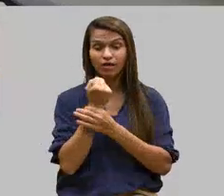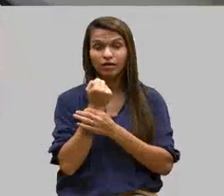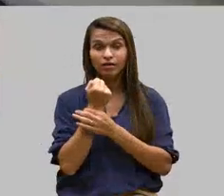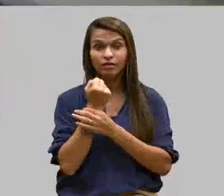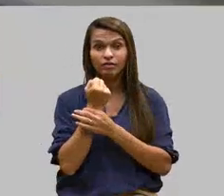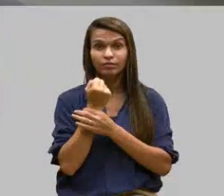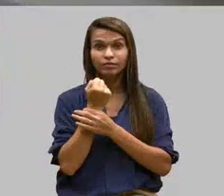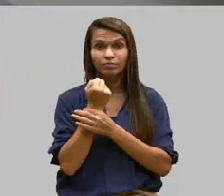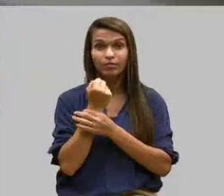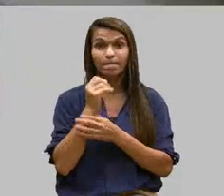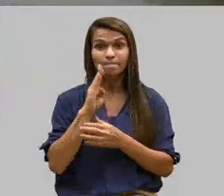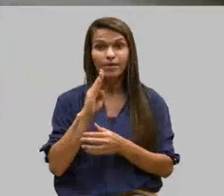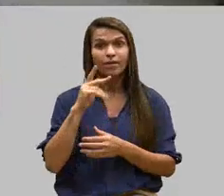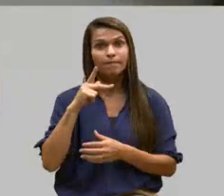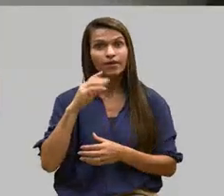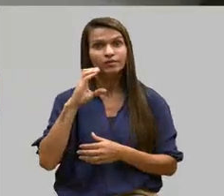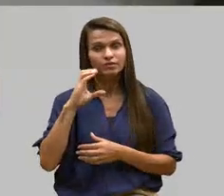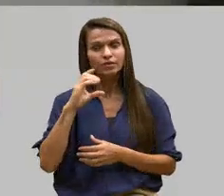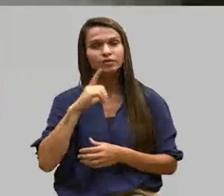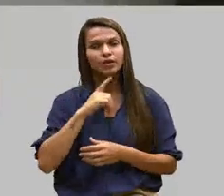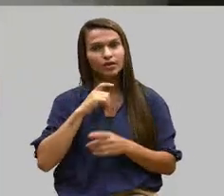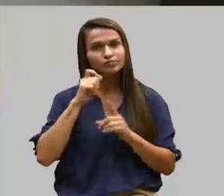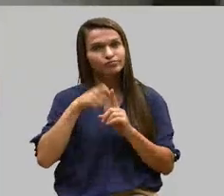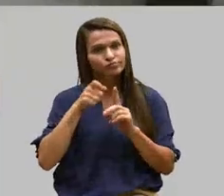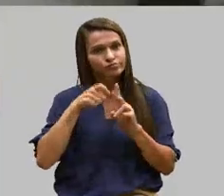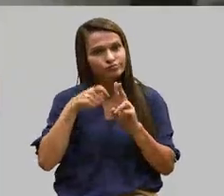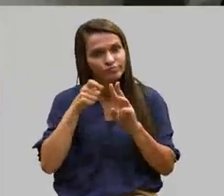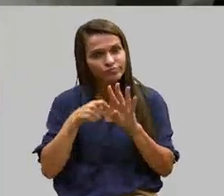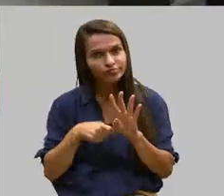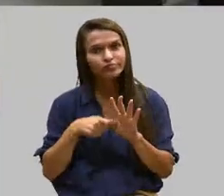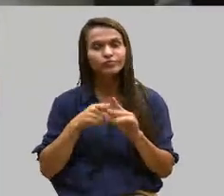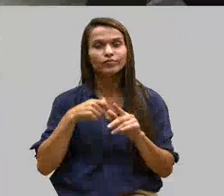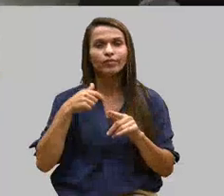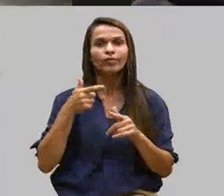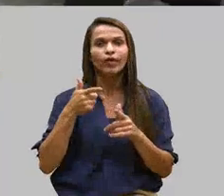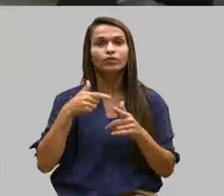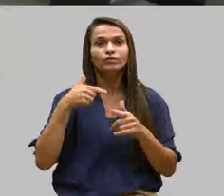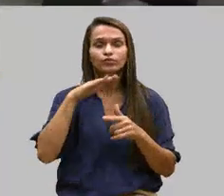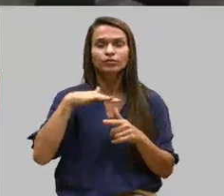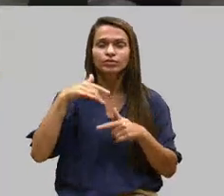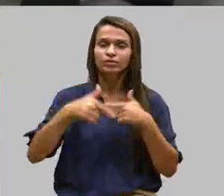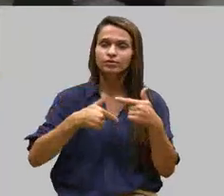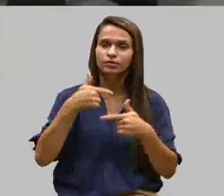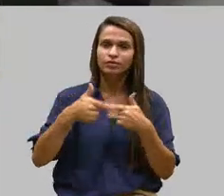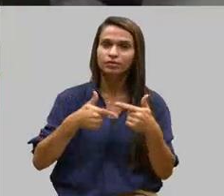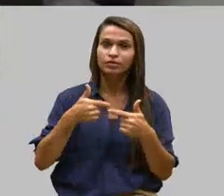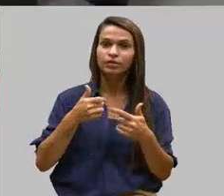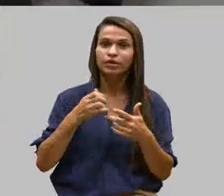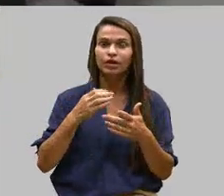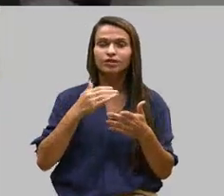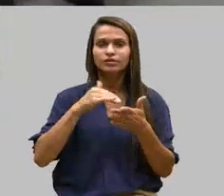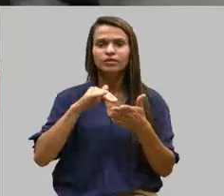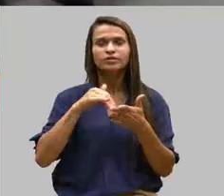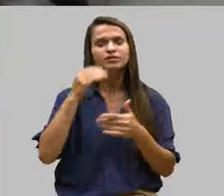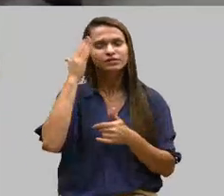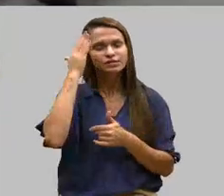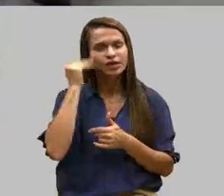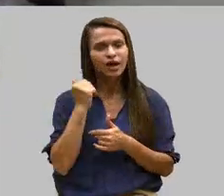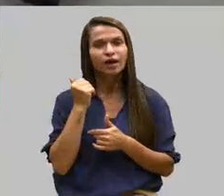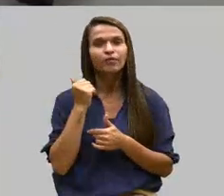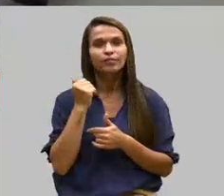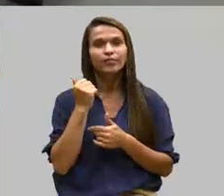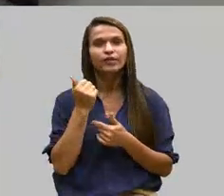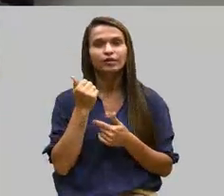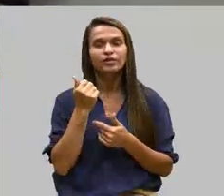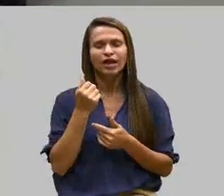vem todo mês no mercado de trabalho ele já tem essa resistência Então você do Concept da secreta ele sabe muito bem dessa realidade a gente